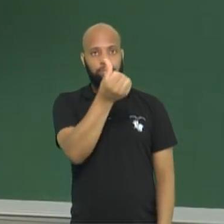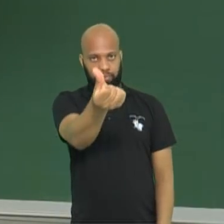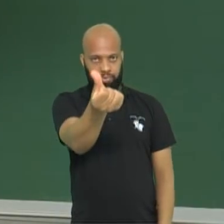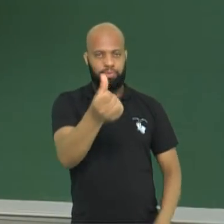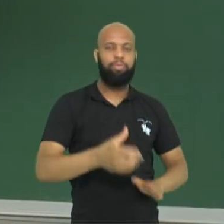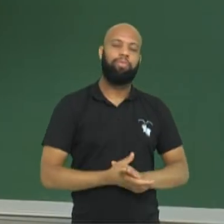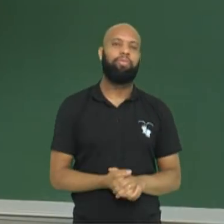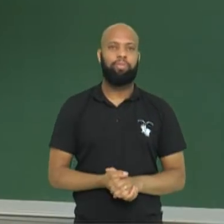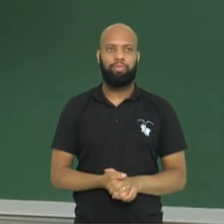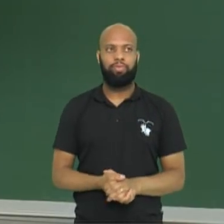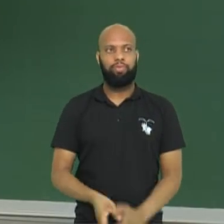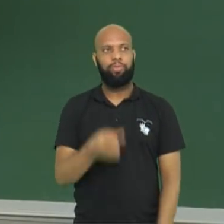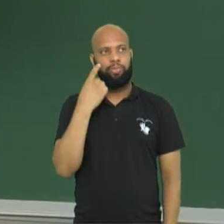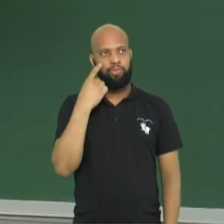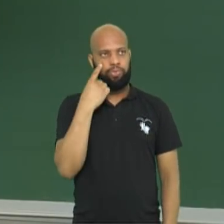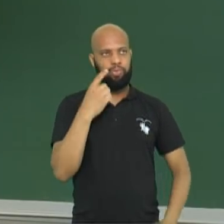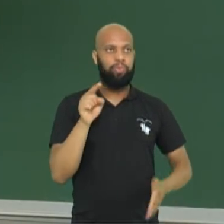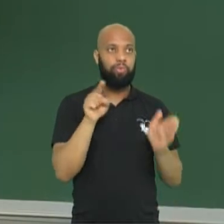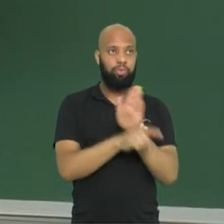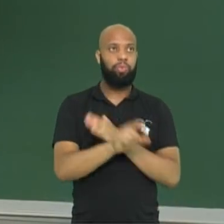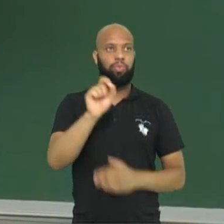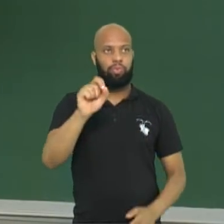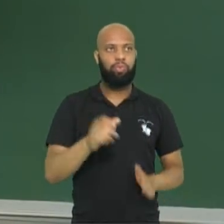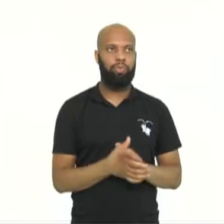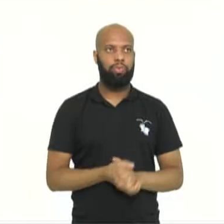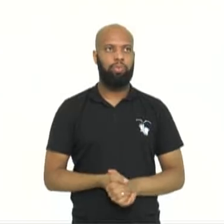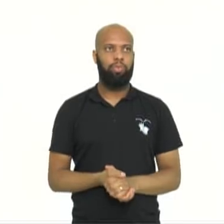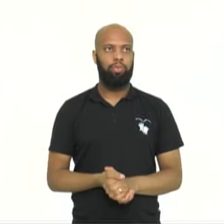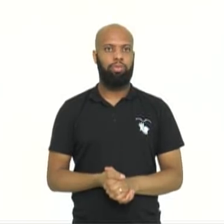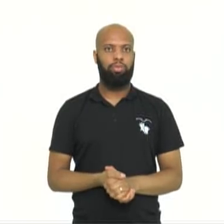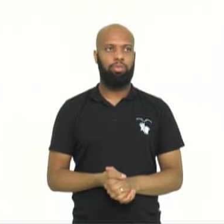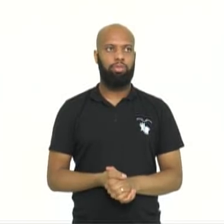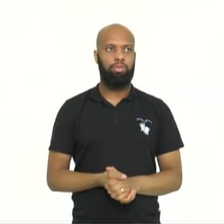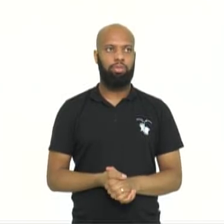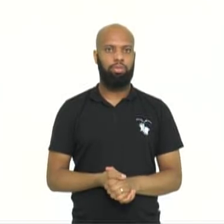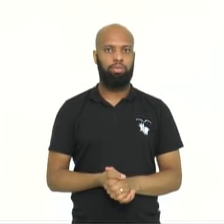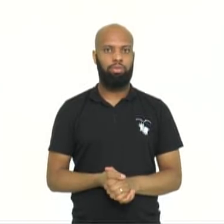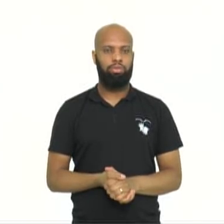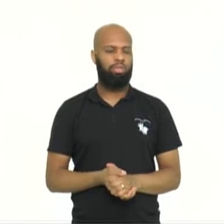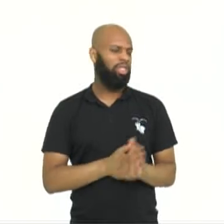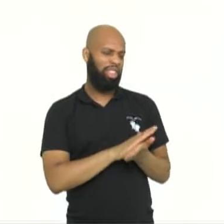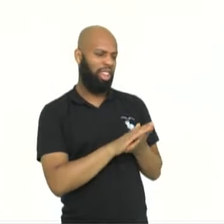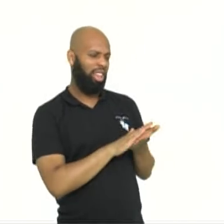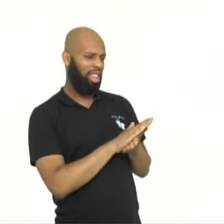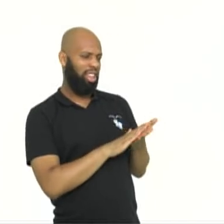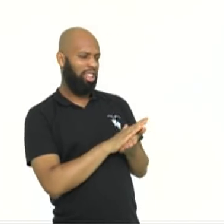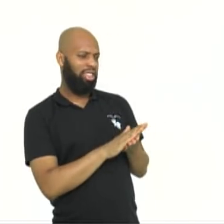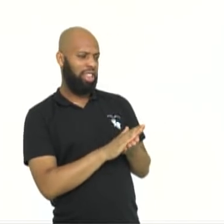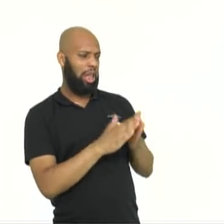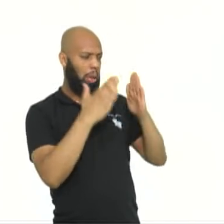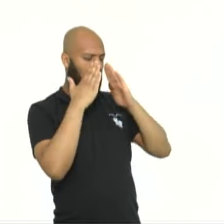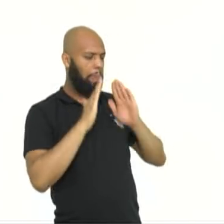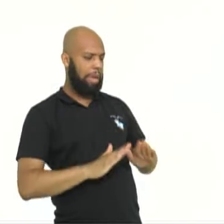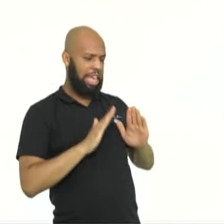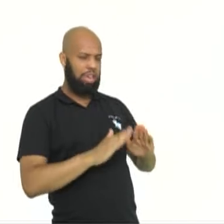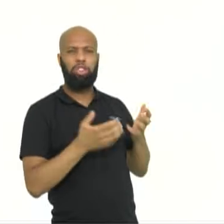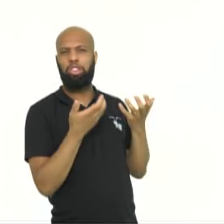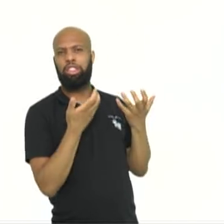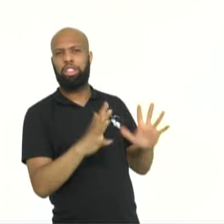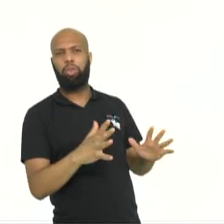uma atividade. Olha aqui o que está sendo perguntado, ó. Nada, além de tudo era humilde, não queria publicidade